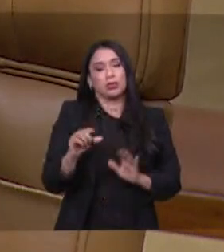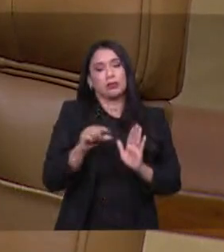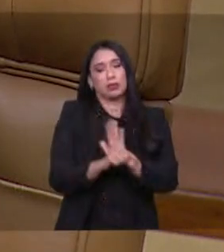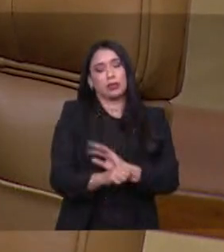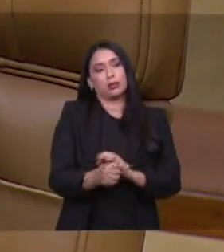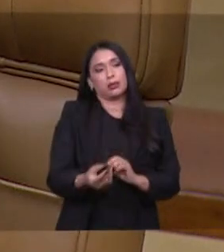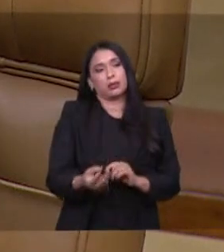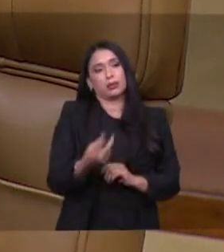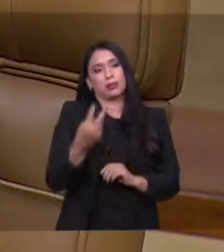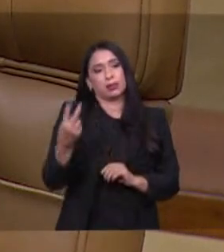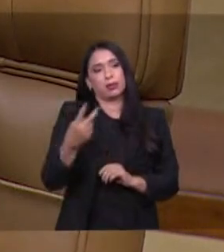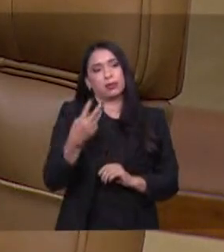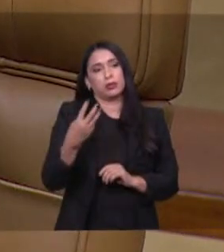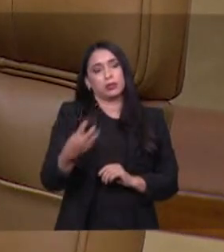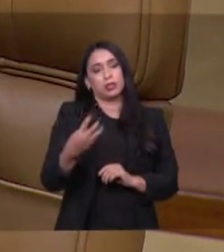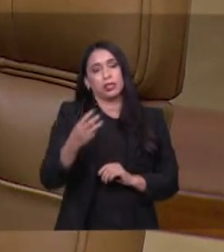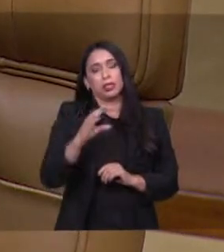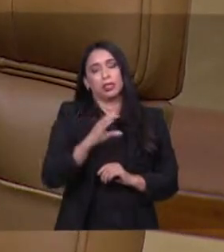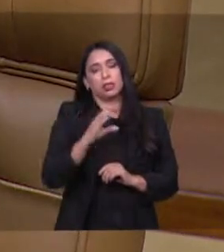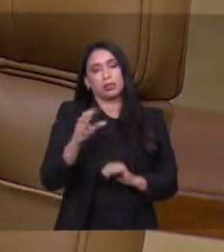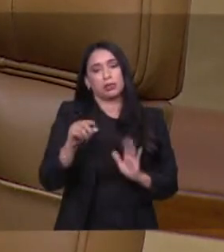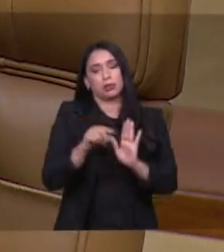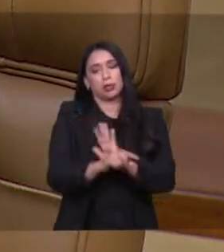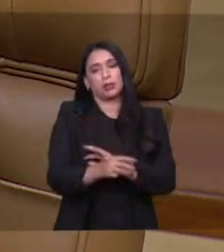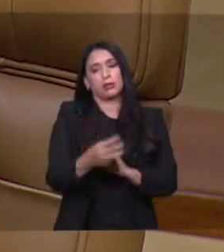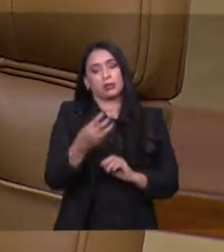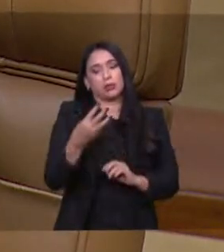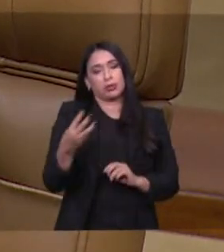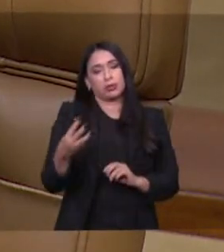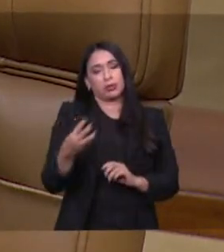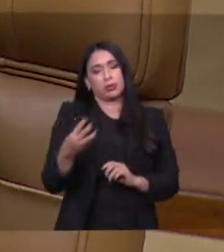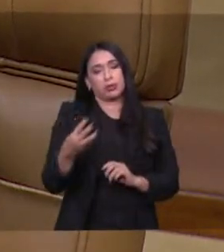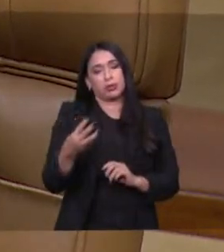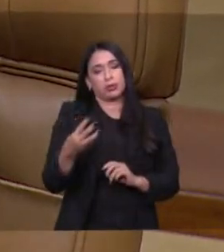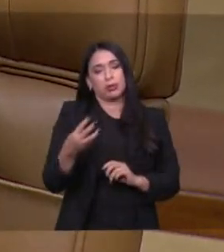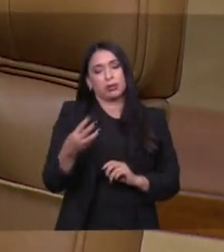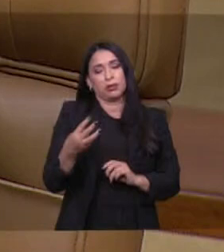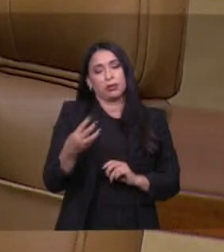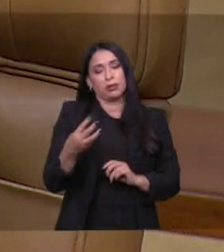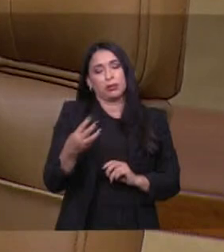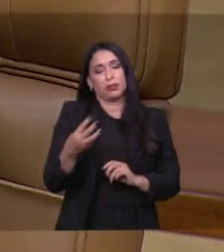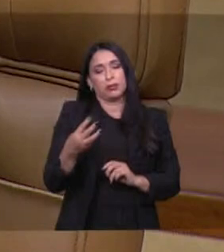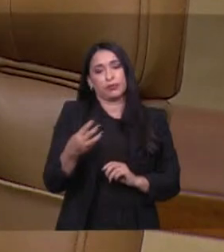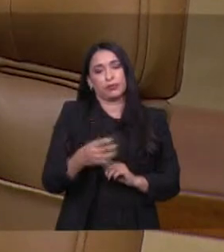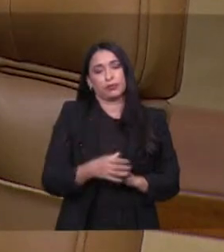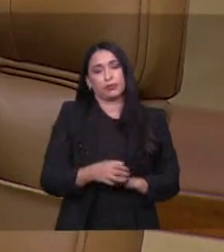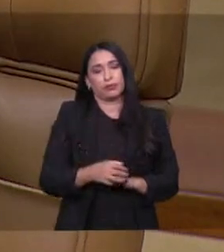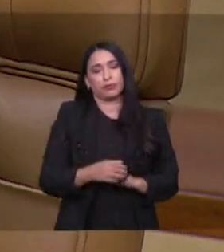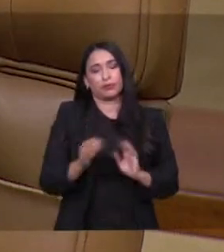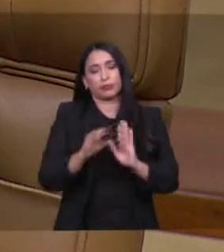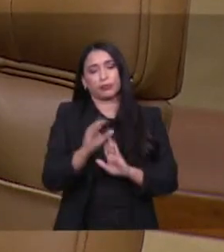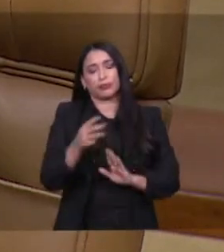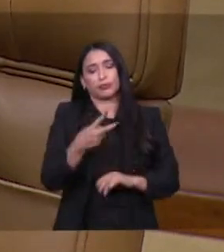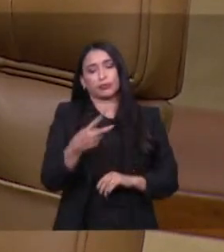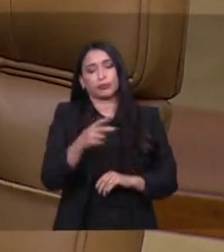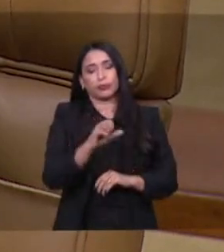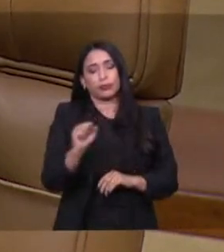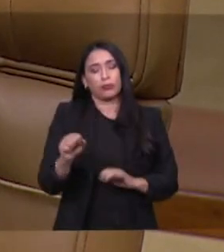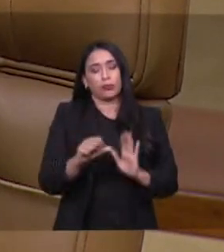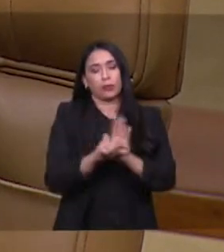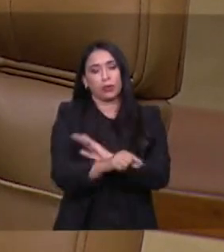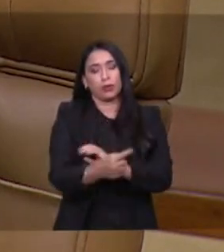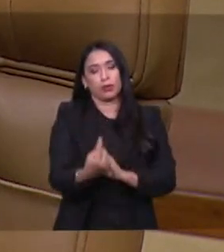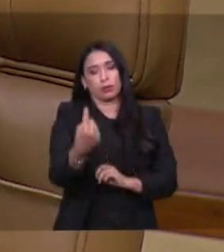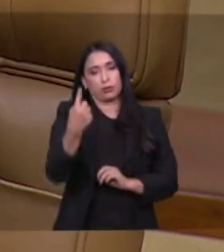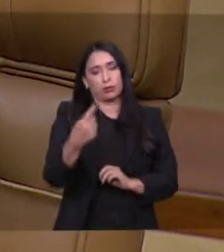2º, 3C, parágrafo 3º, 3D, 24, caput, 28, parágrafo